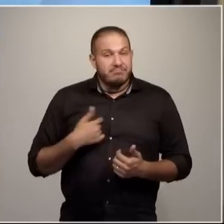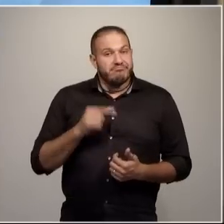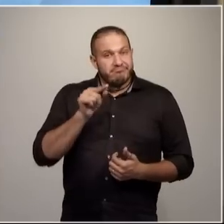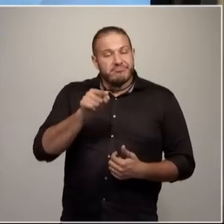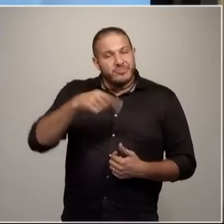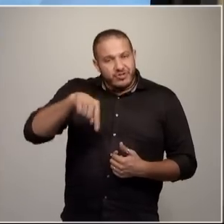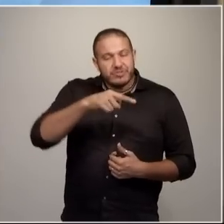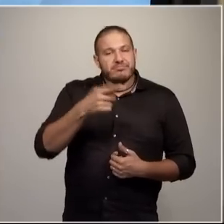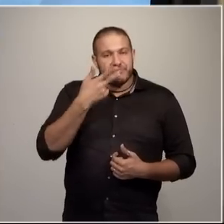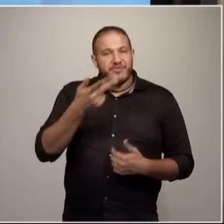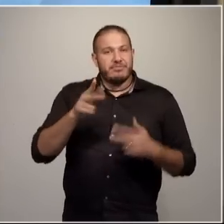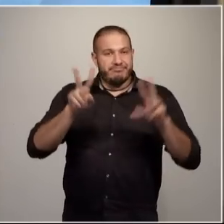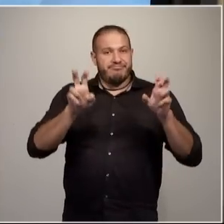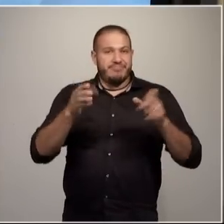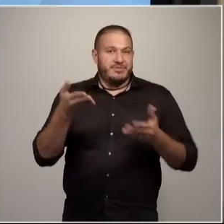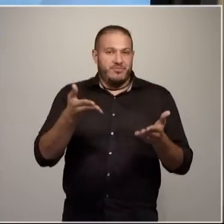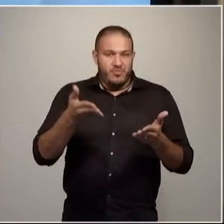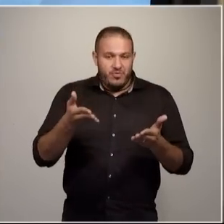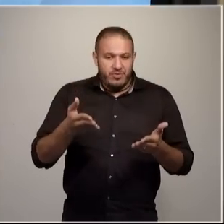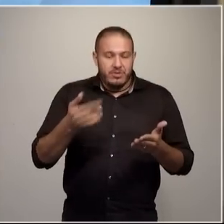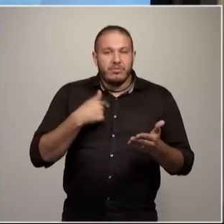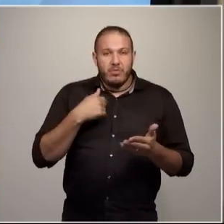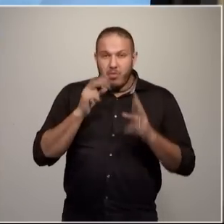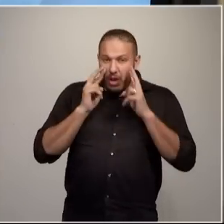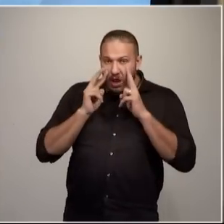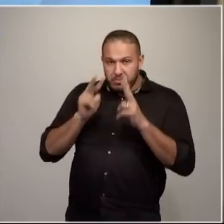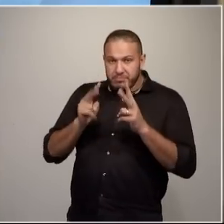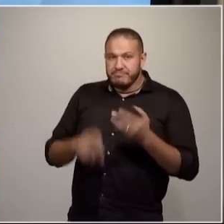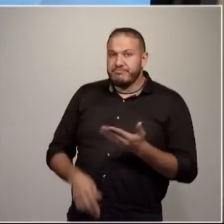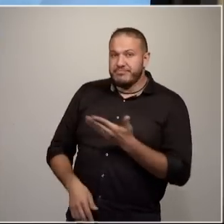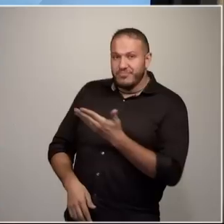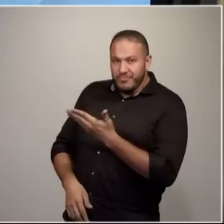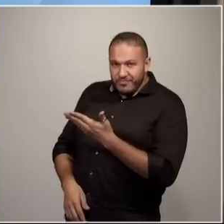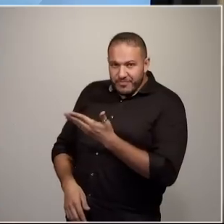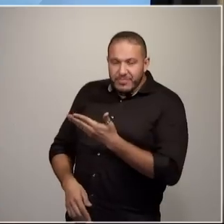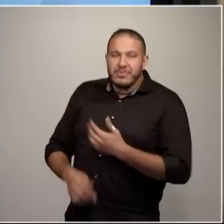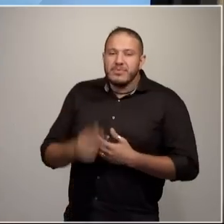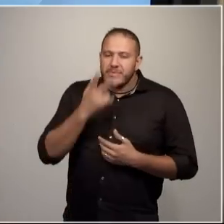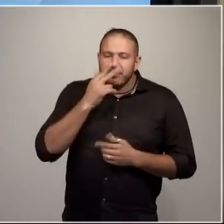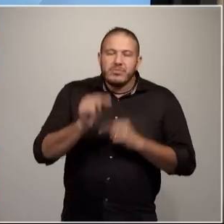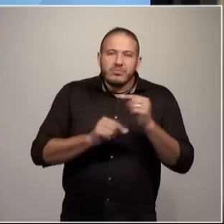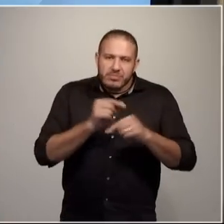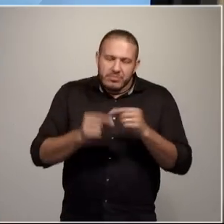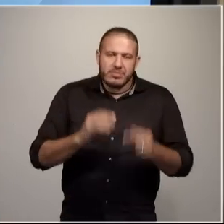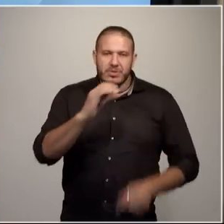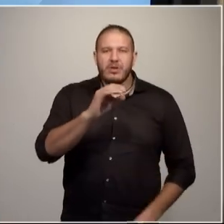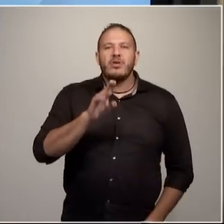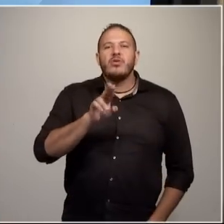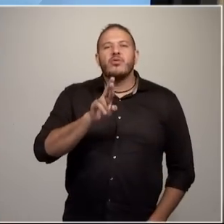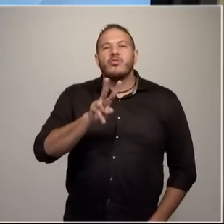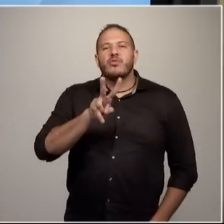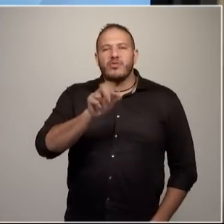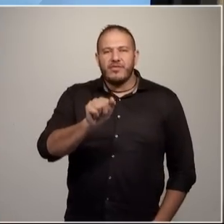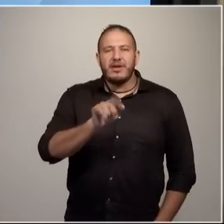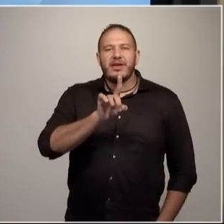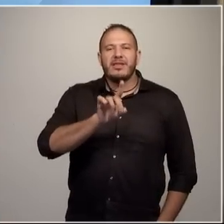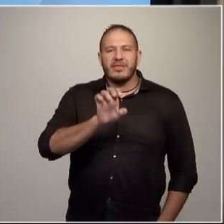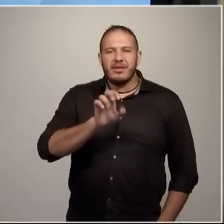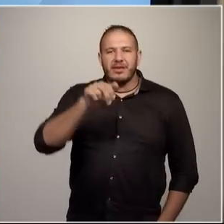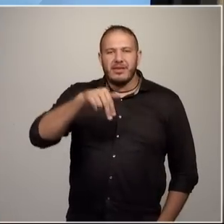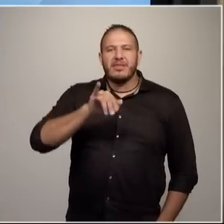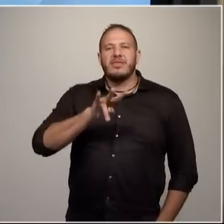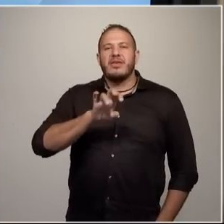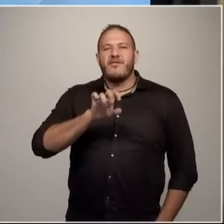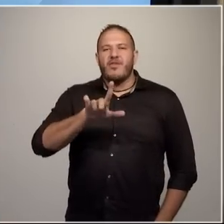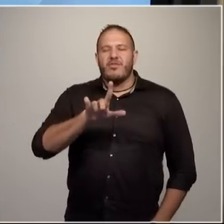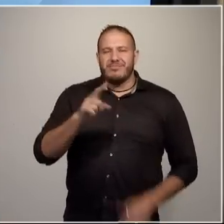nós tratamos. Nesse contexto aparece o conceito de curva de nível, que é uma das perguntas que vocês me fizeram.